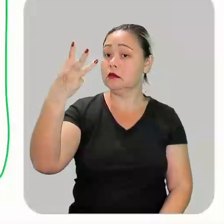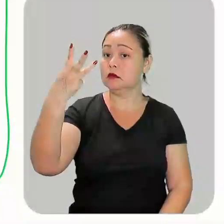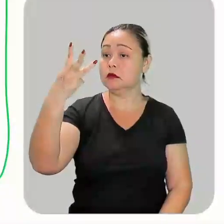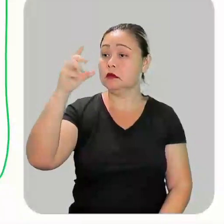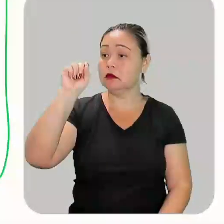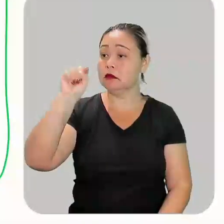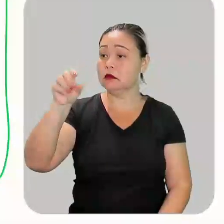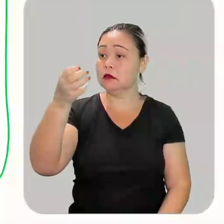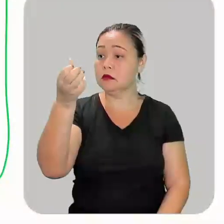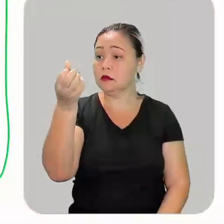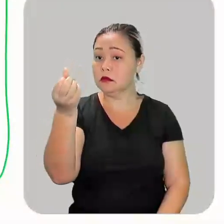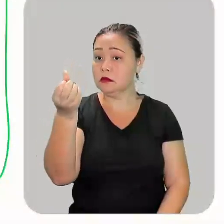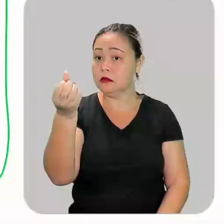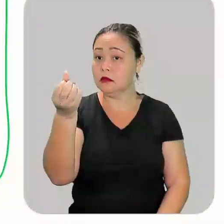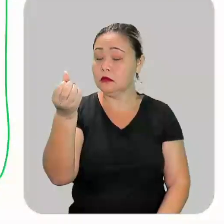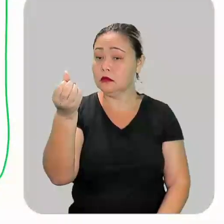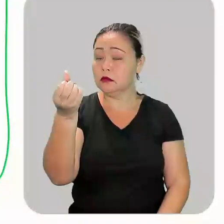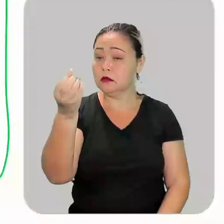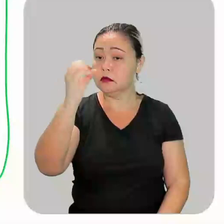3.600